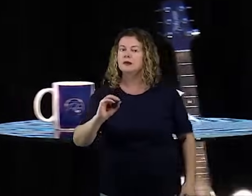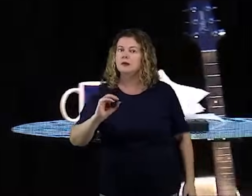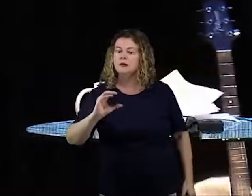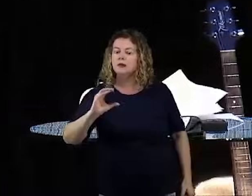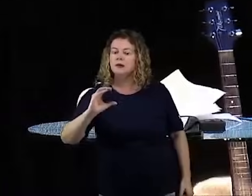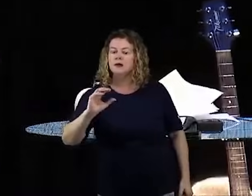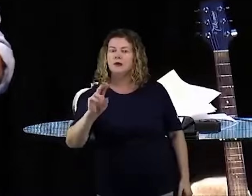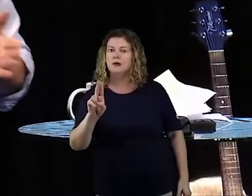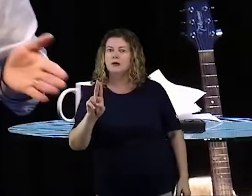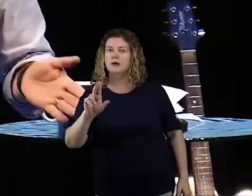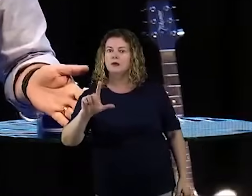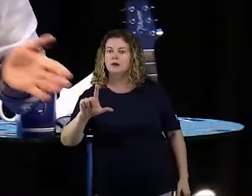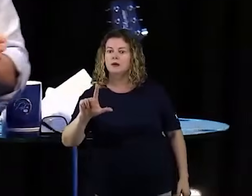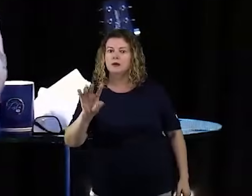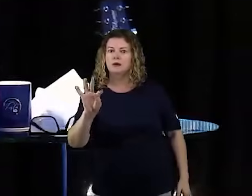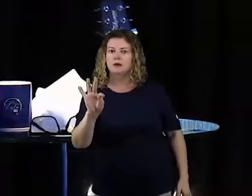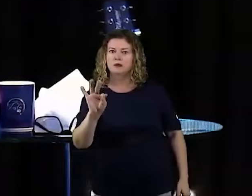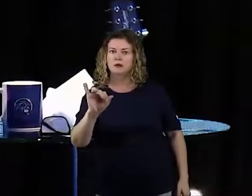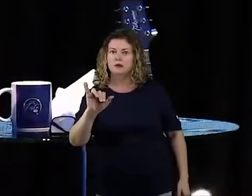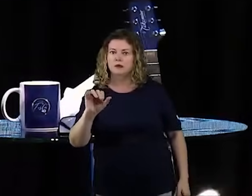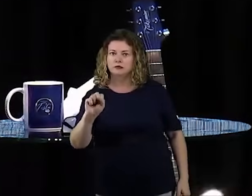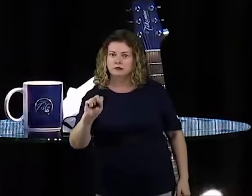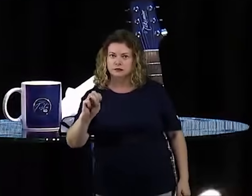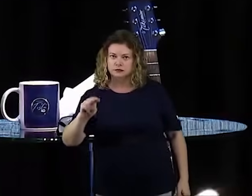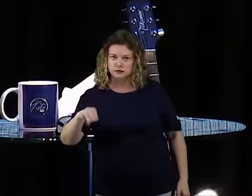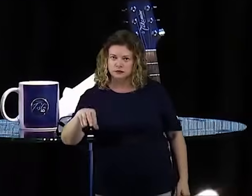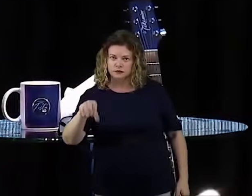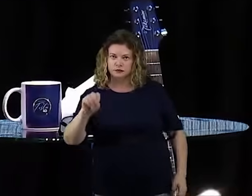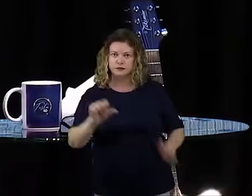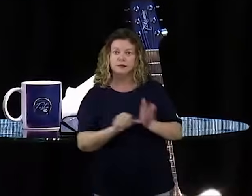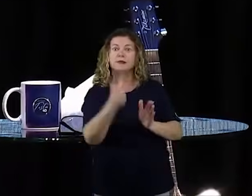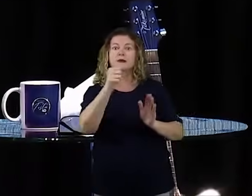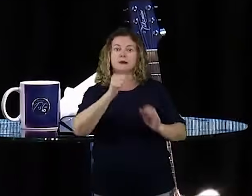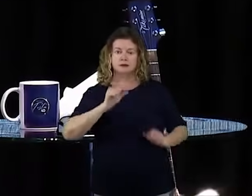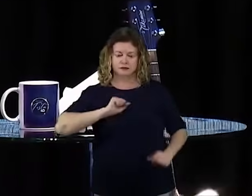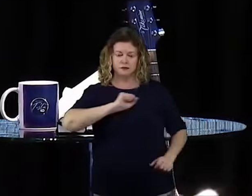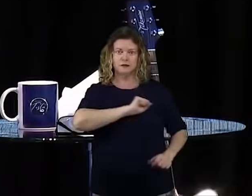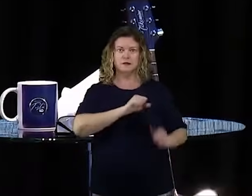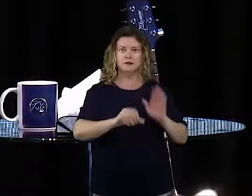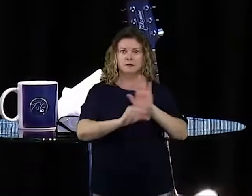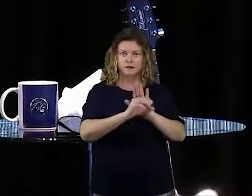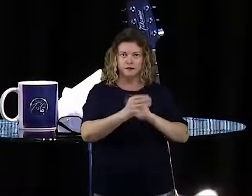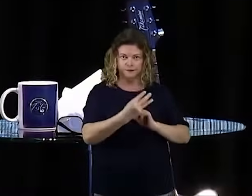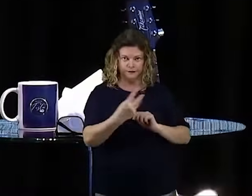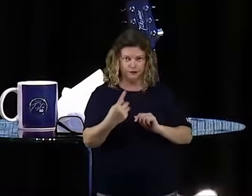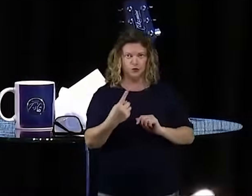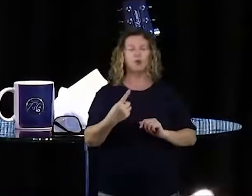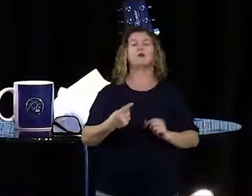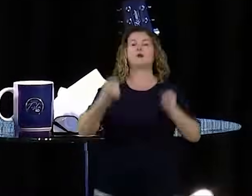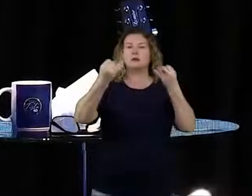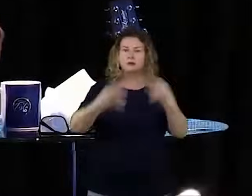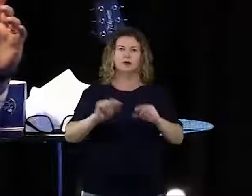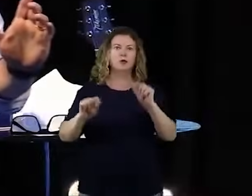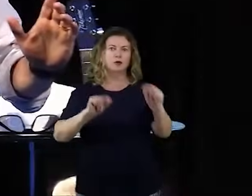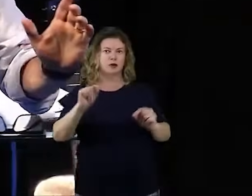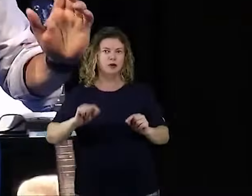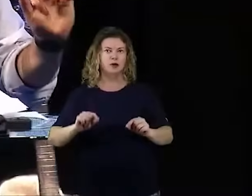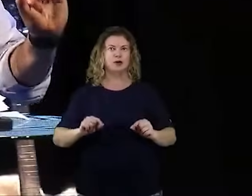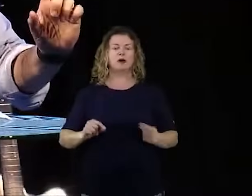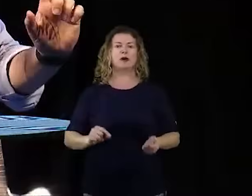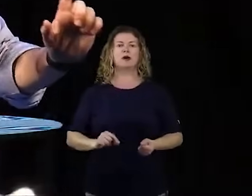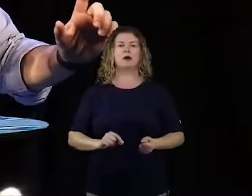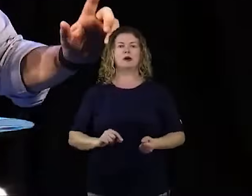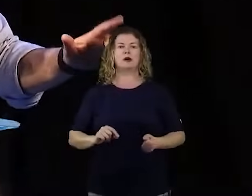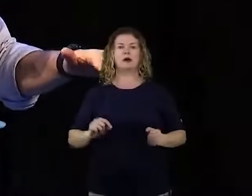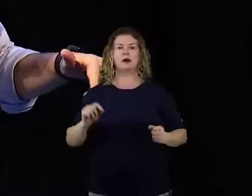porque primeira Samuel Capítulo 31 diz que Saul se suicidou e